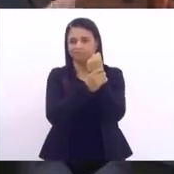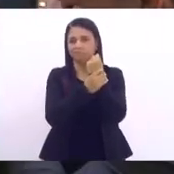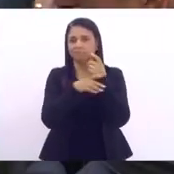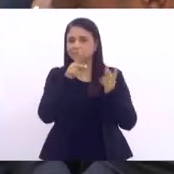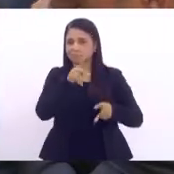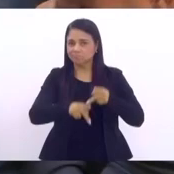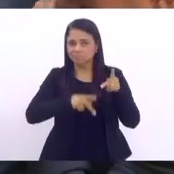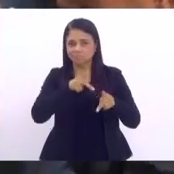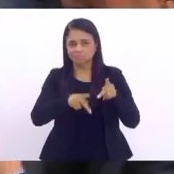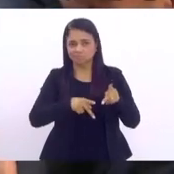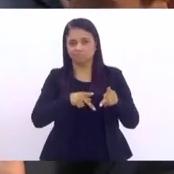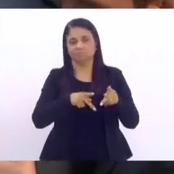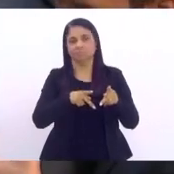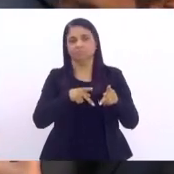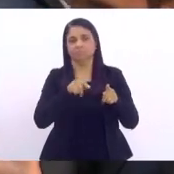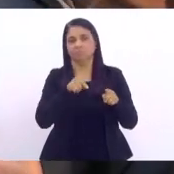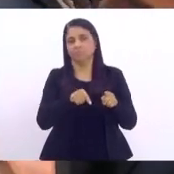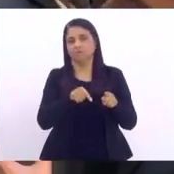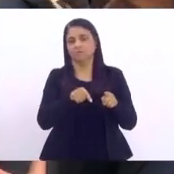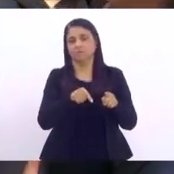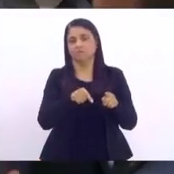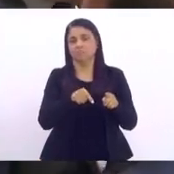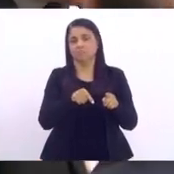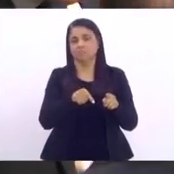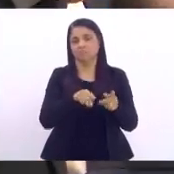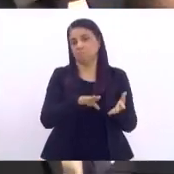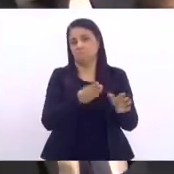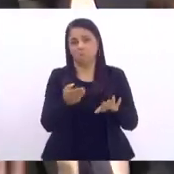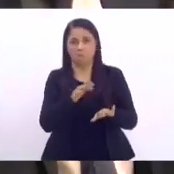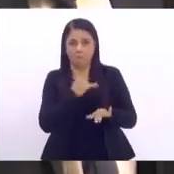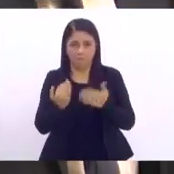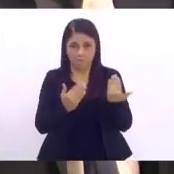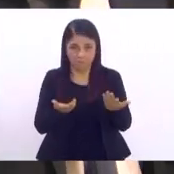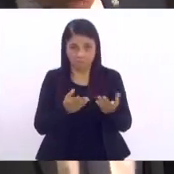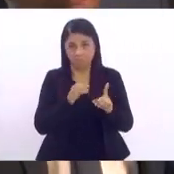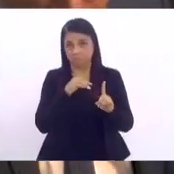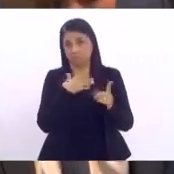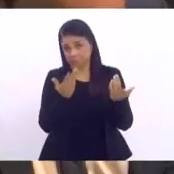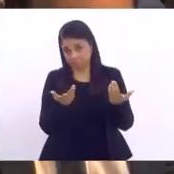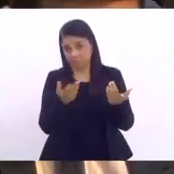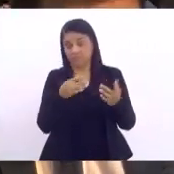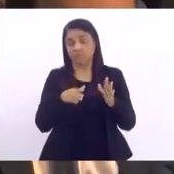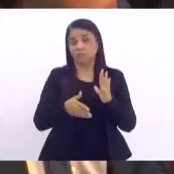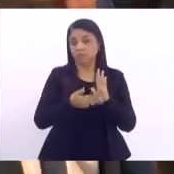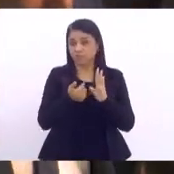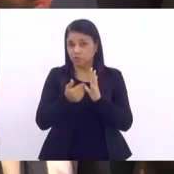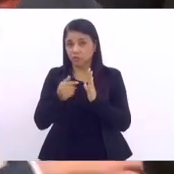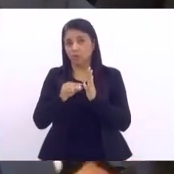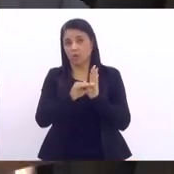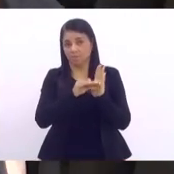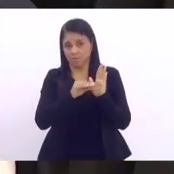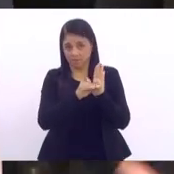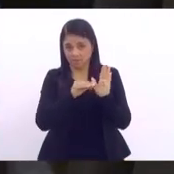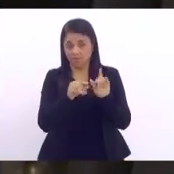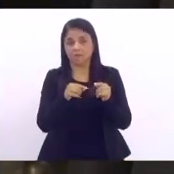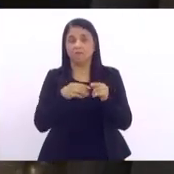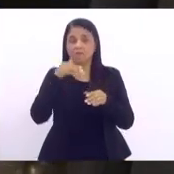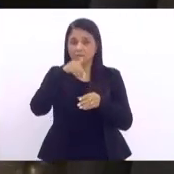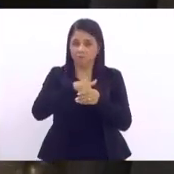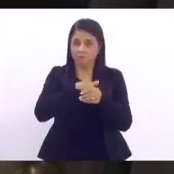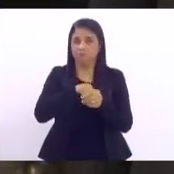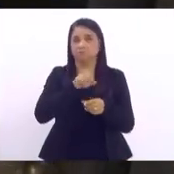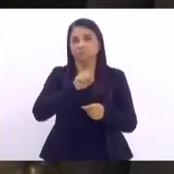É isso que a gente quer. Então, nesse sentido, retiramos a emenda, votamos favorável e também entendemos que